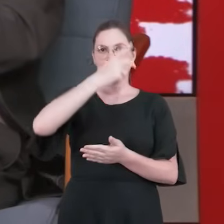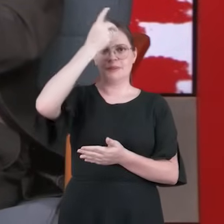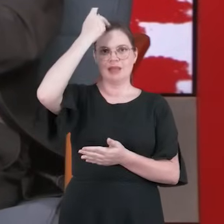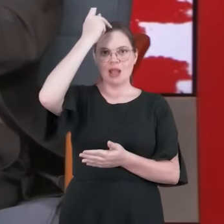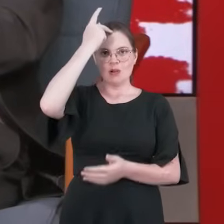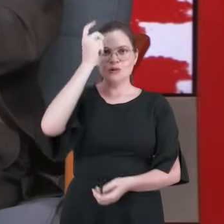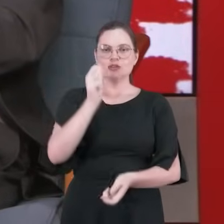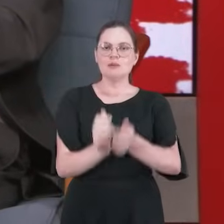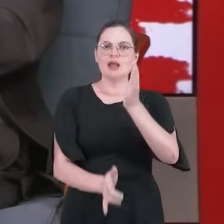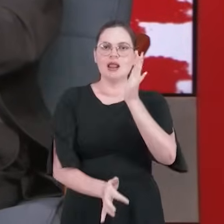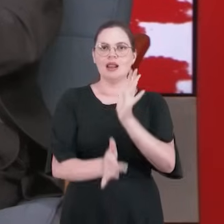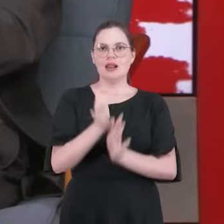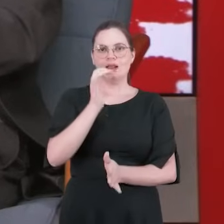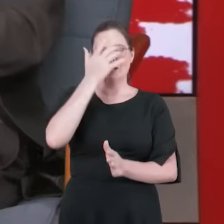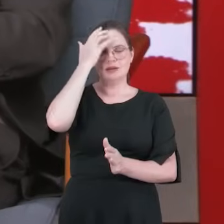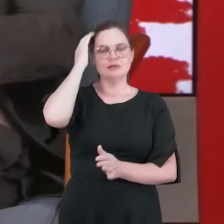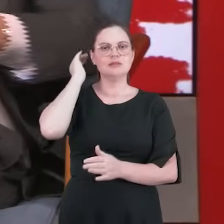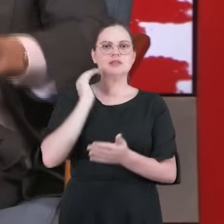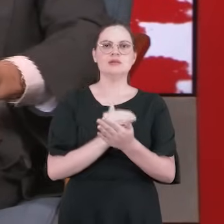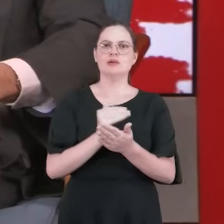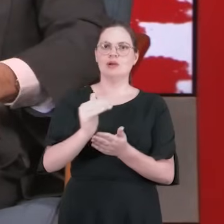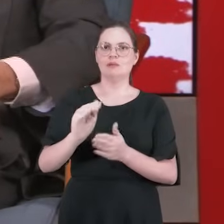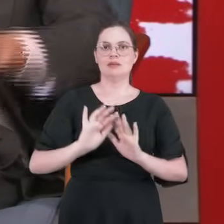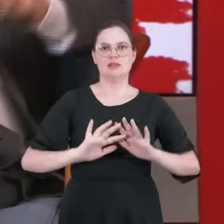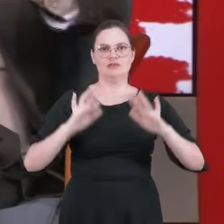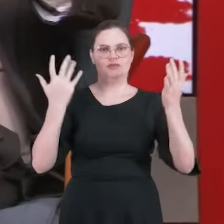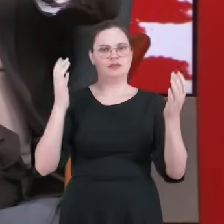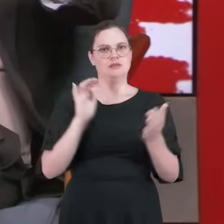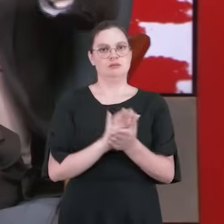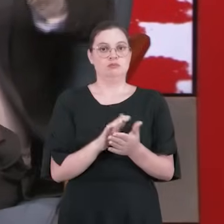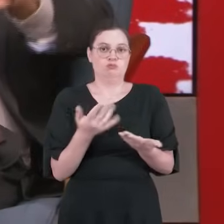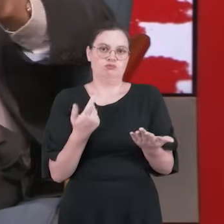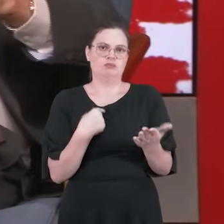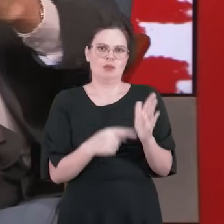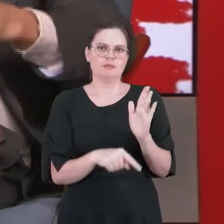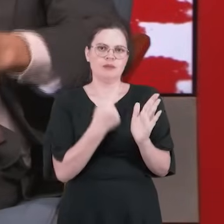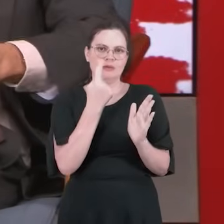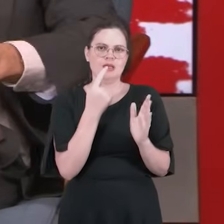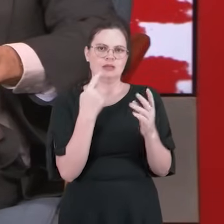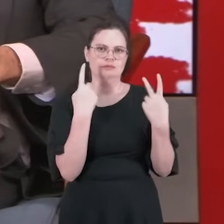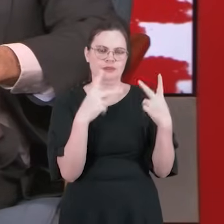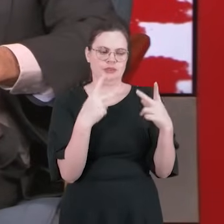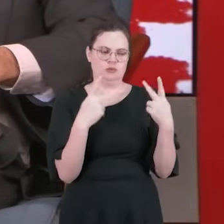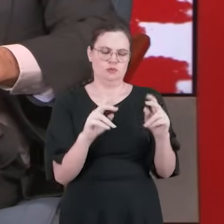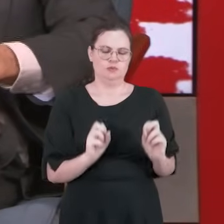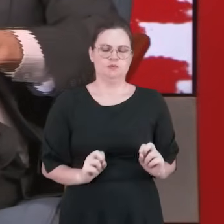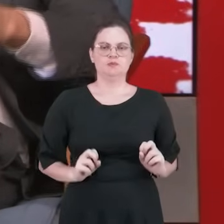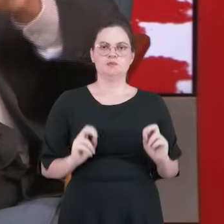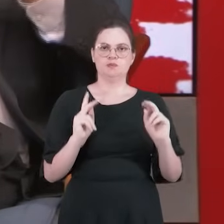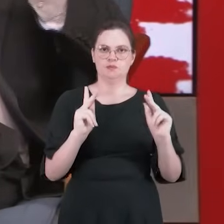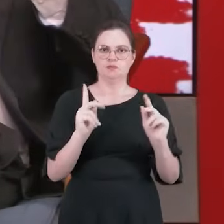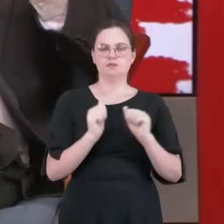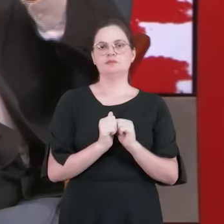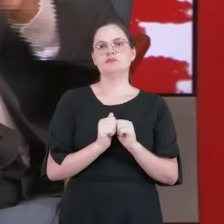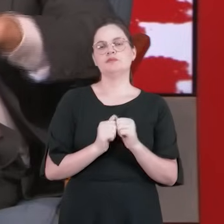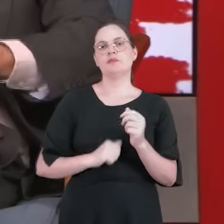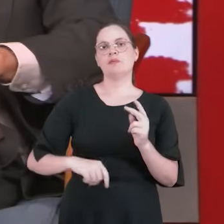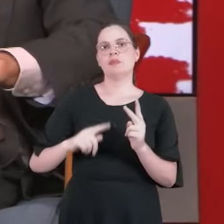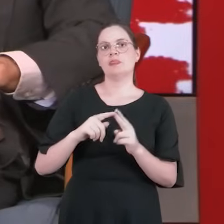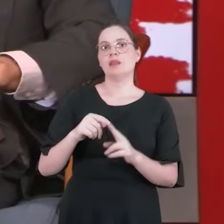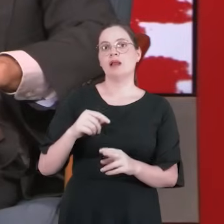e começa então a festa de casamento. E ele pregou inicialmente sobre isso. No segundo